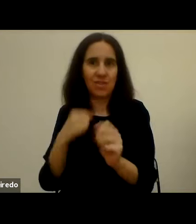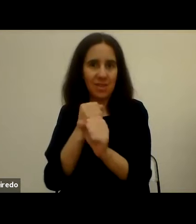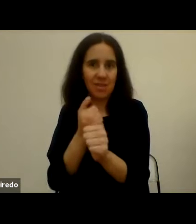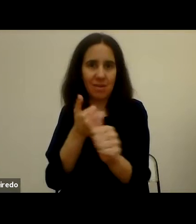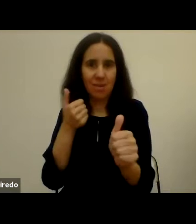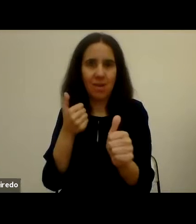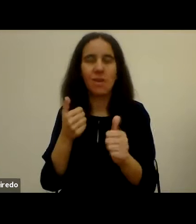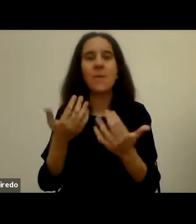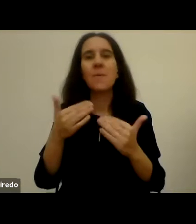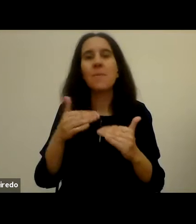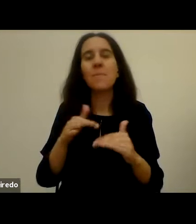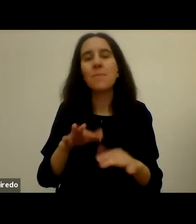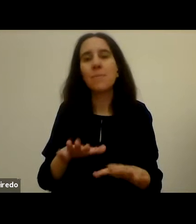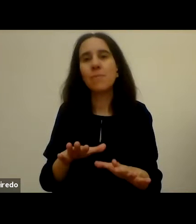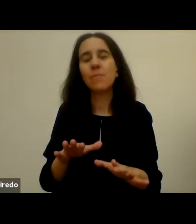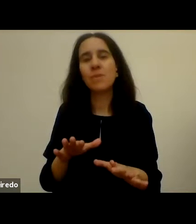teletrabalho, mas